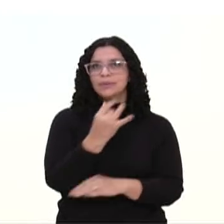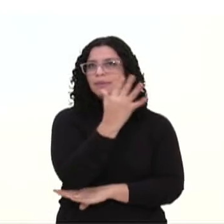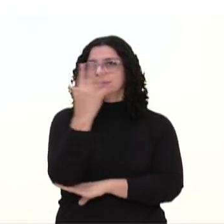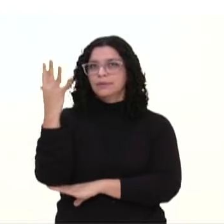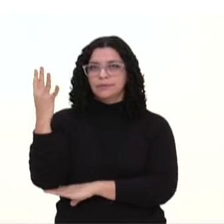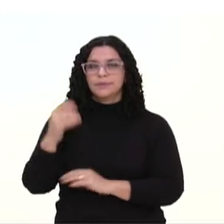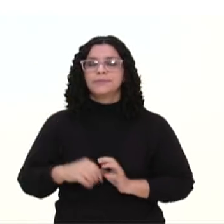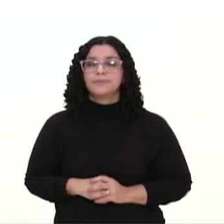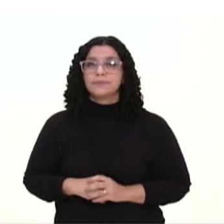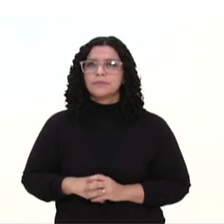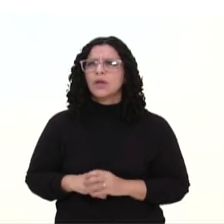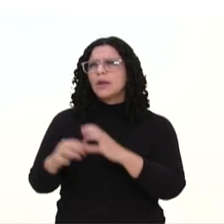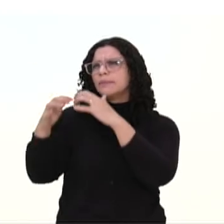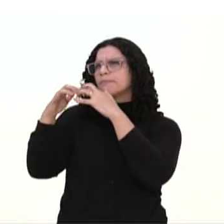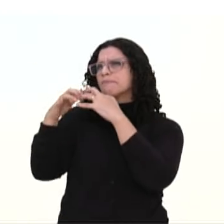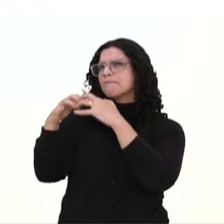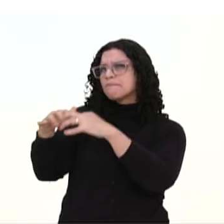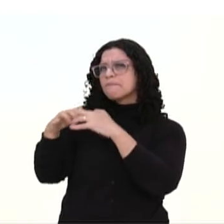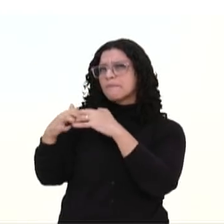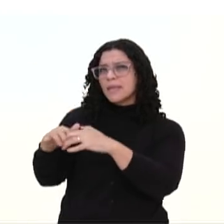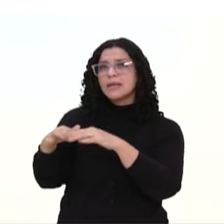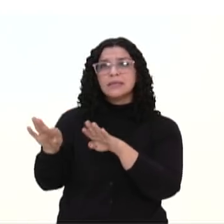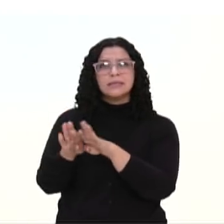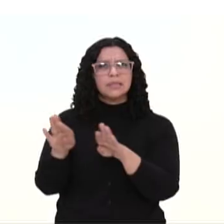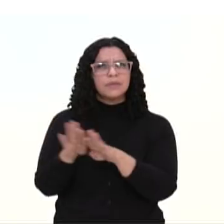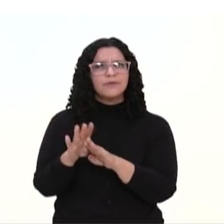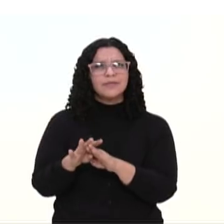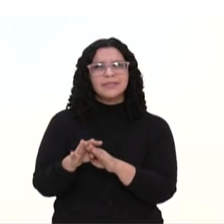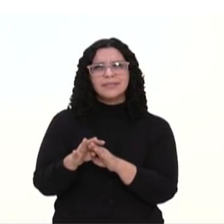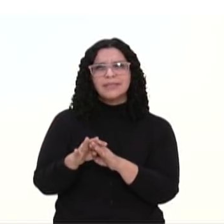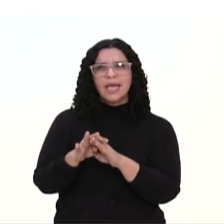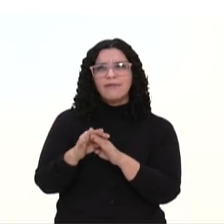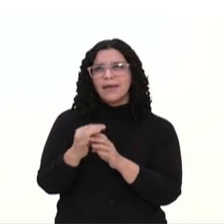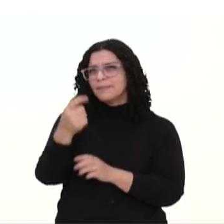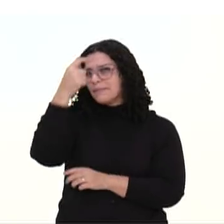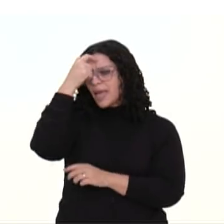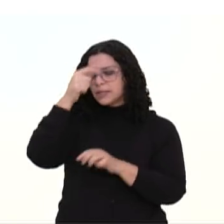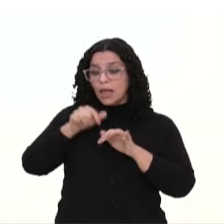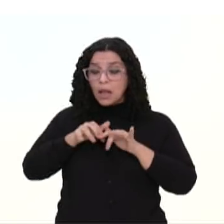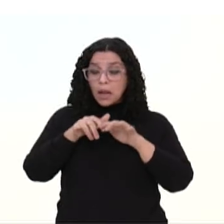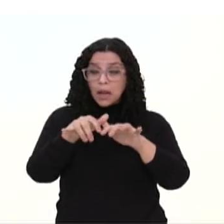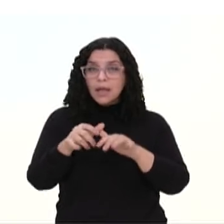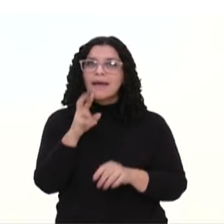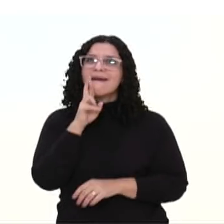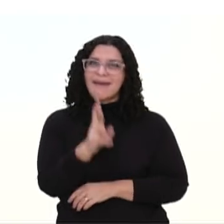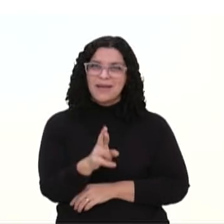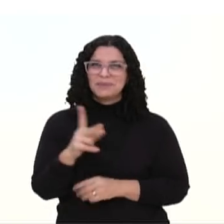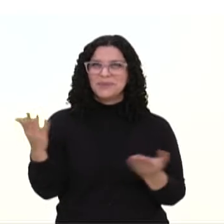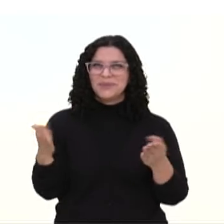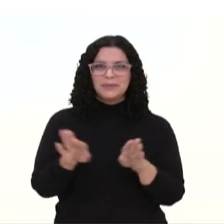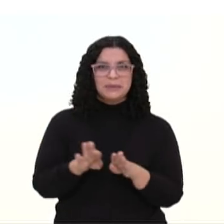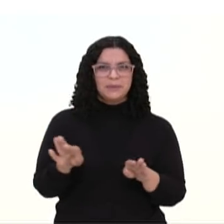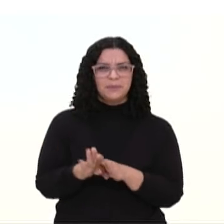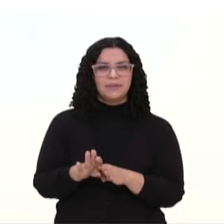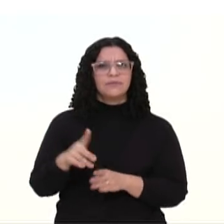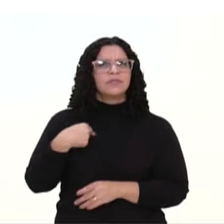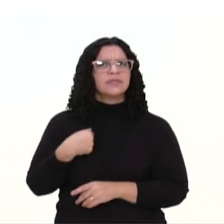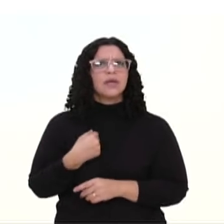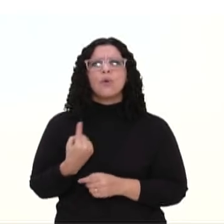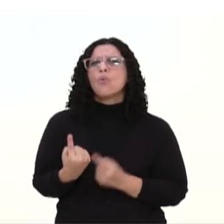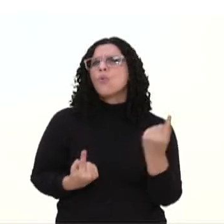natureza. Reflita e acesse seus conhecimentos sobre esse tema e responda: quais